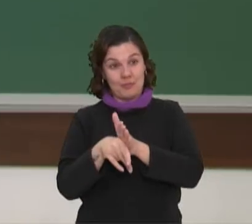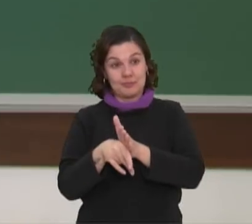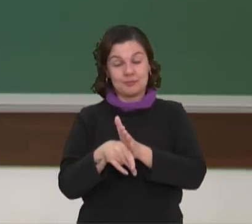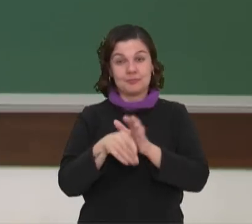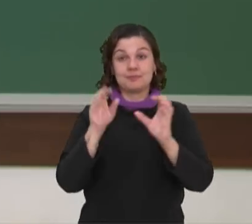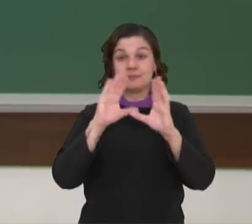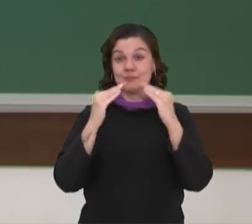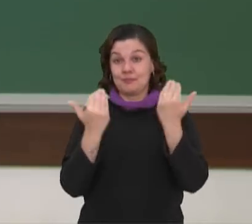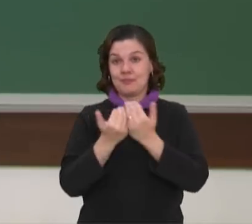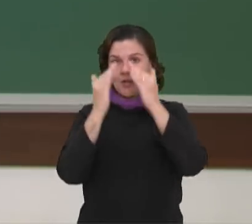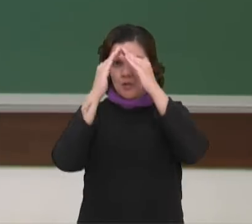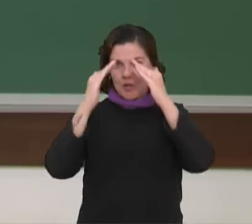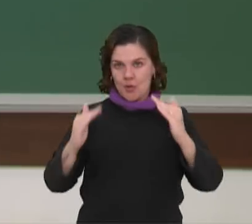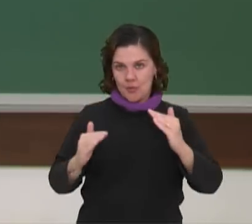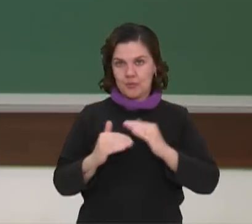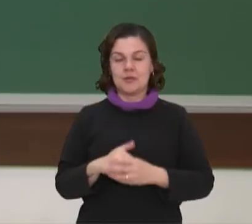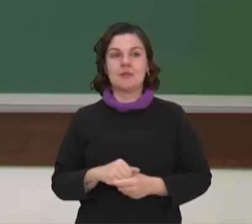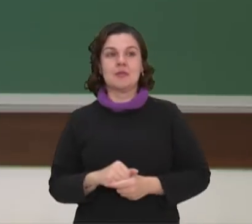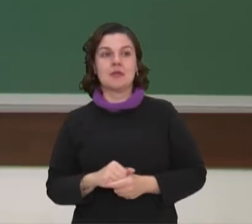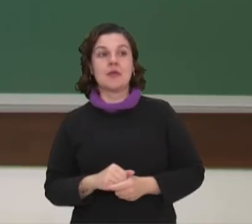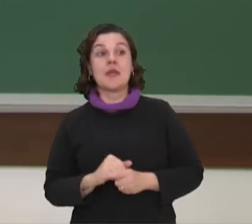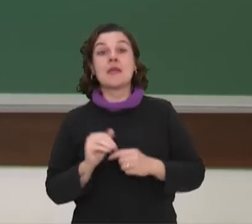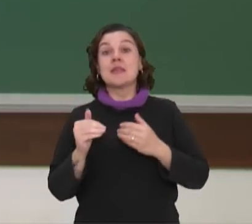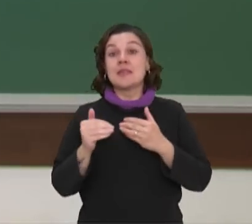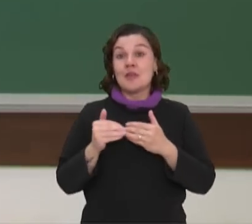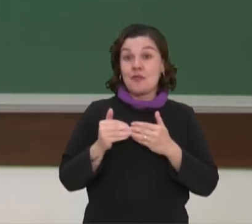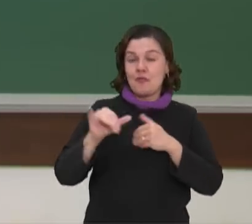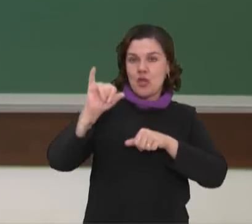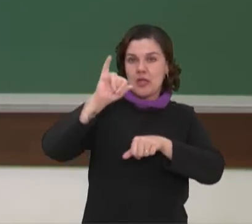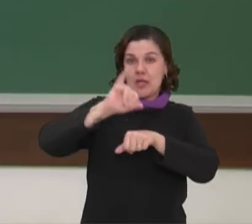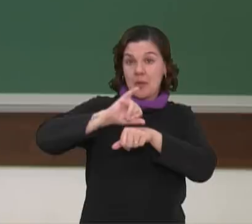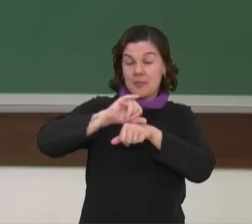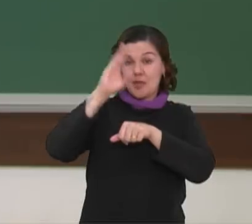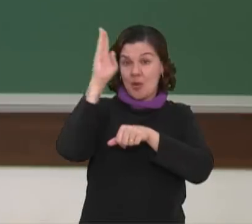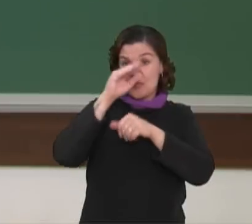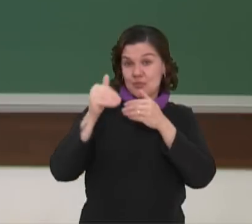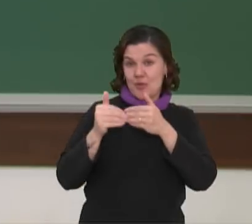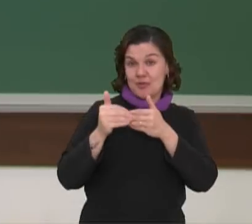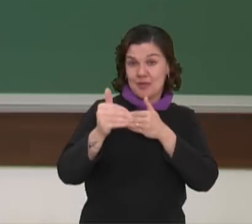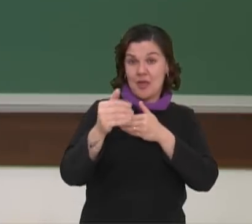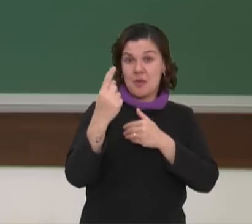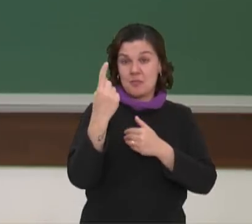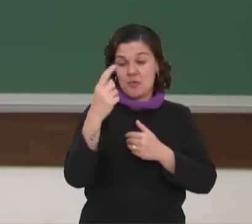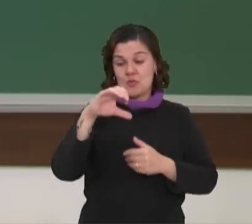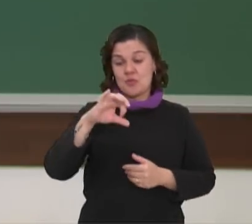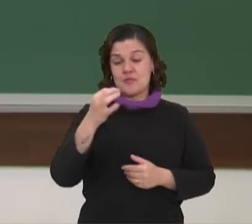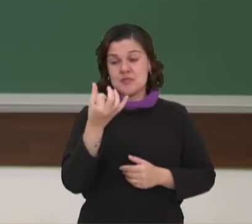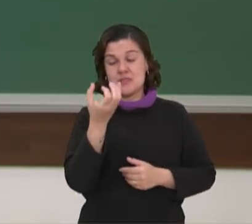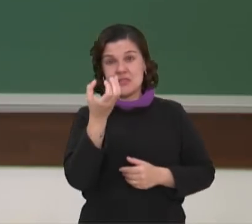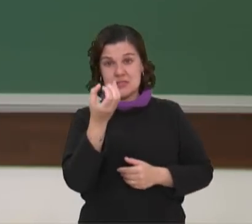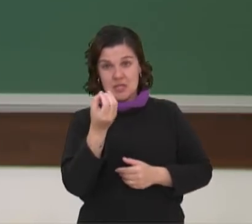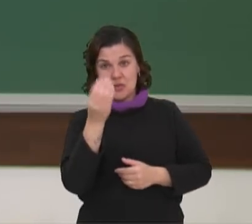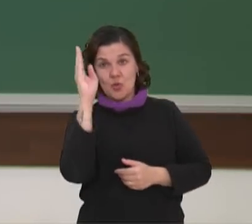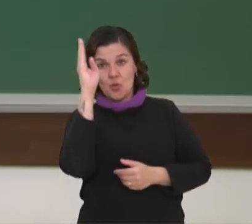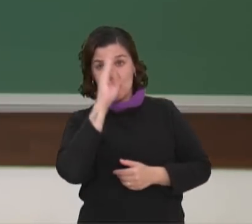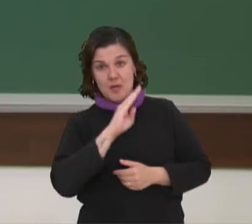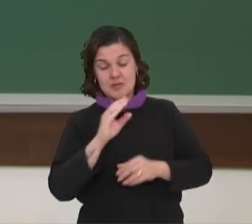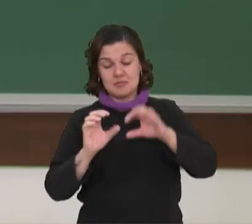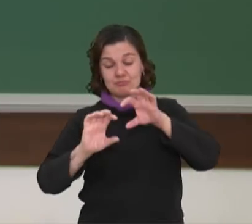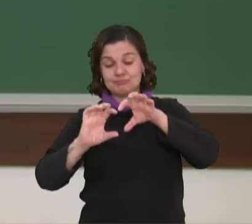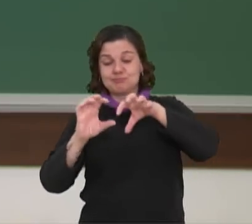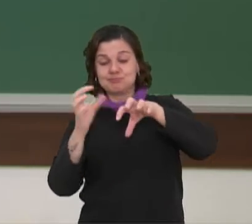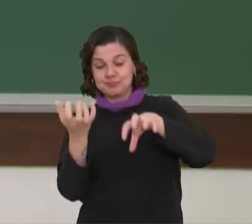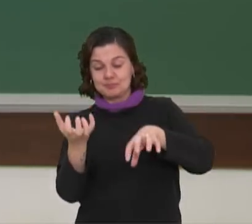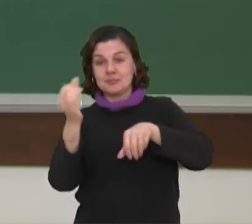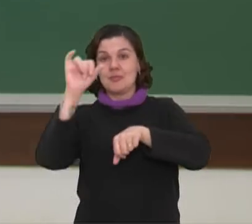1763. Rio de Janeiro, capital da colônia, e foi capital do Brasil até 1960, quando Brasília, então, passou a ser